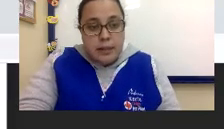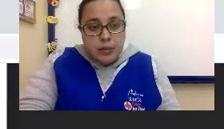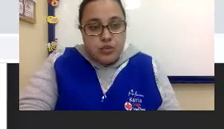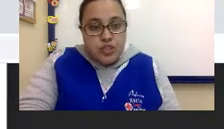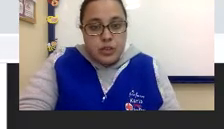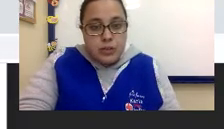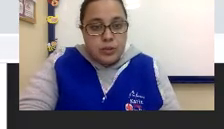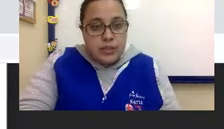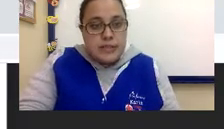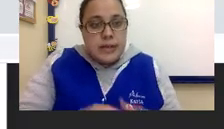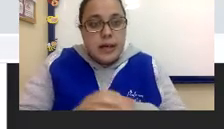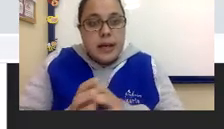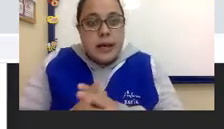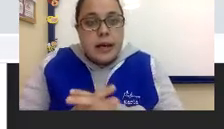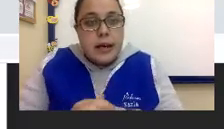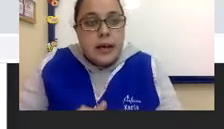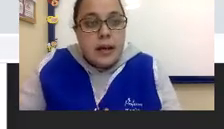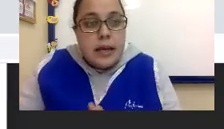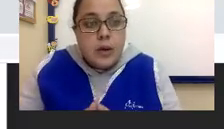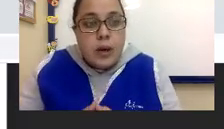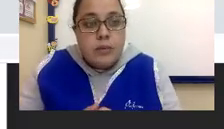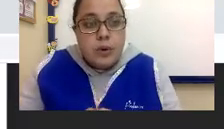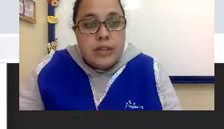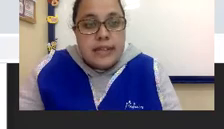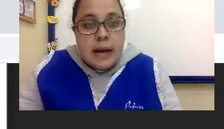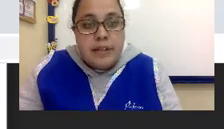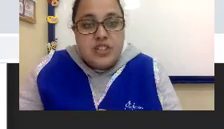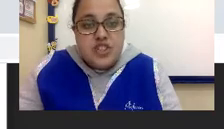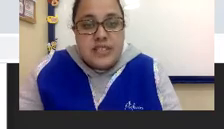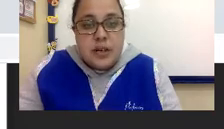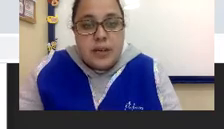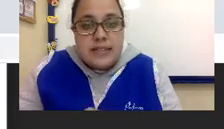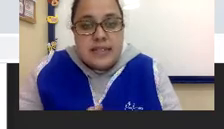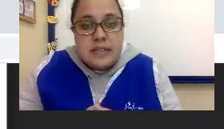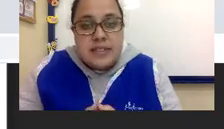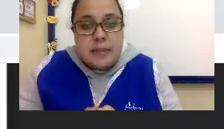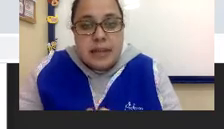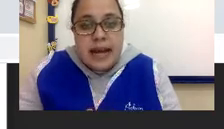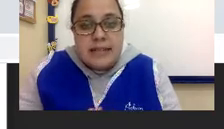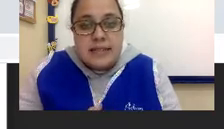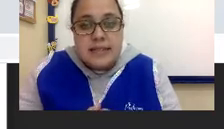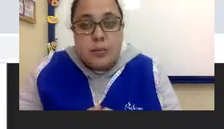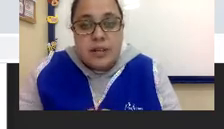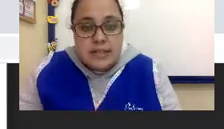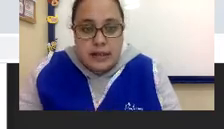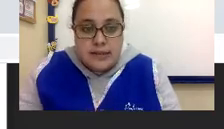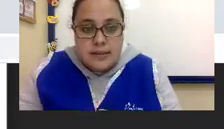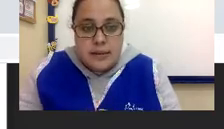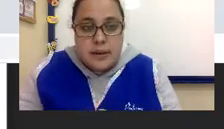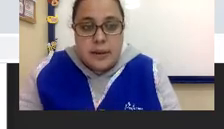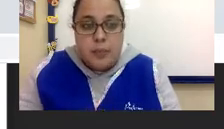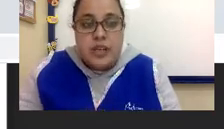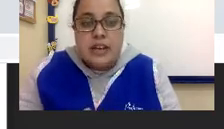A perguntinha número 2. Em qual outra etapa da digestão as enzimas amilases estão